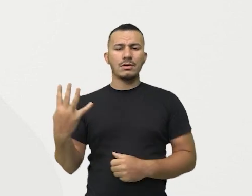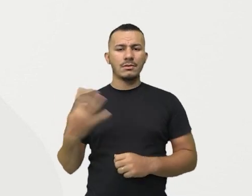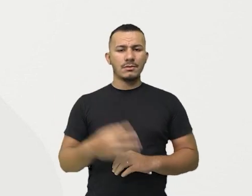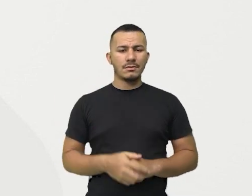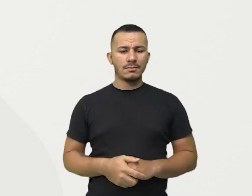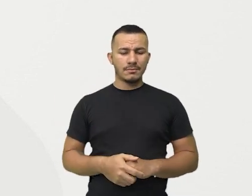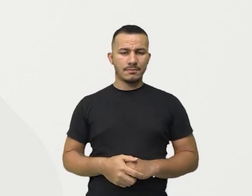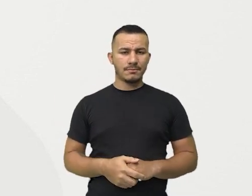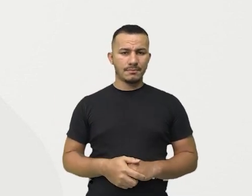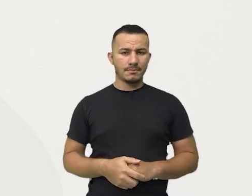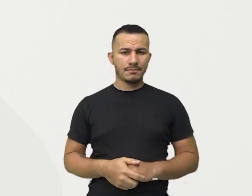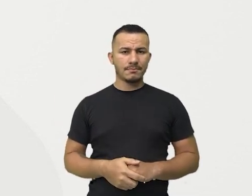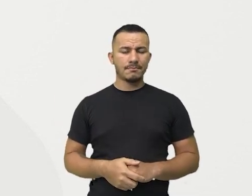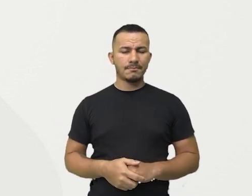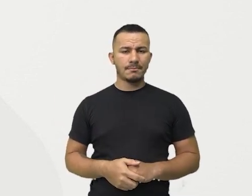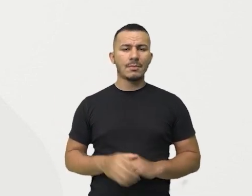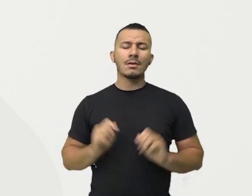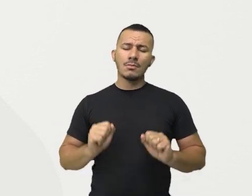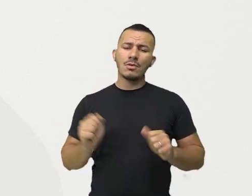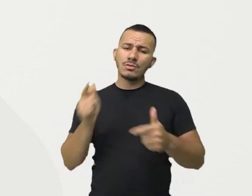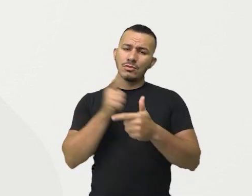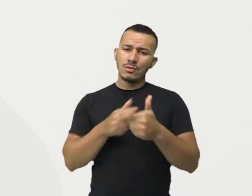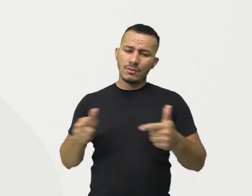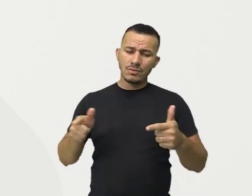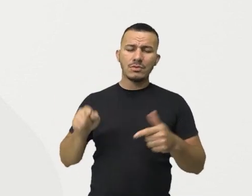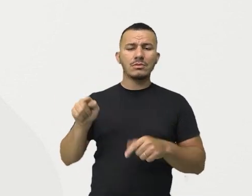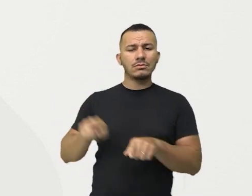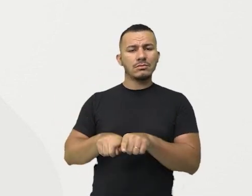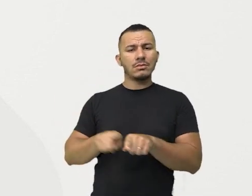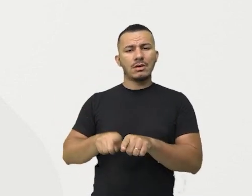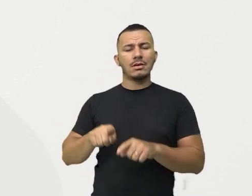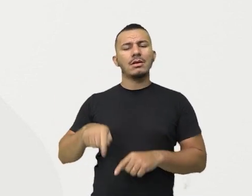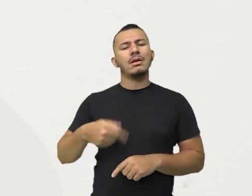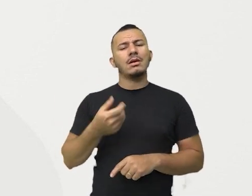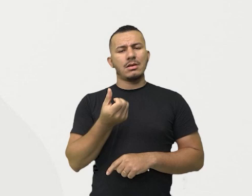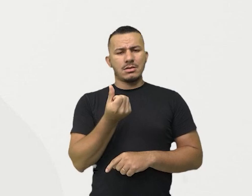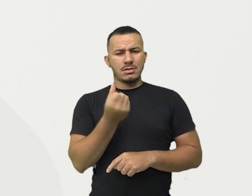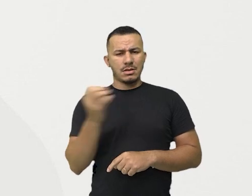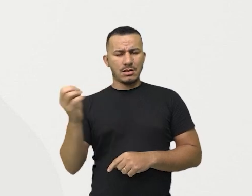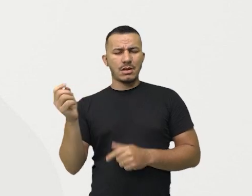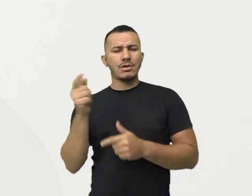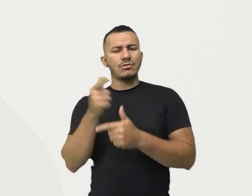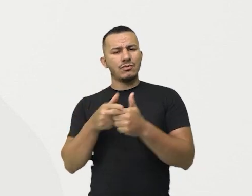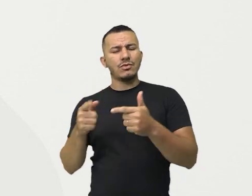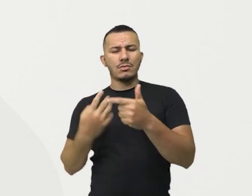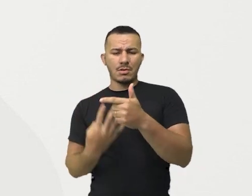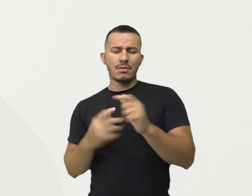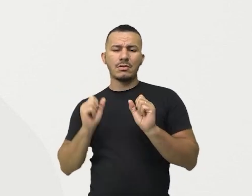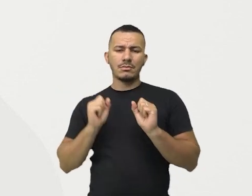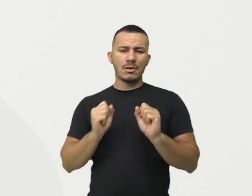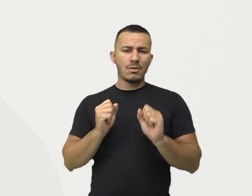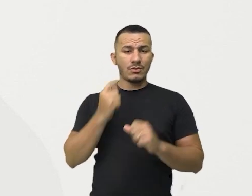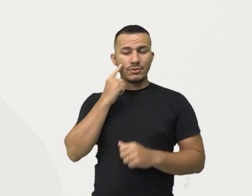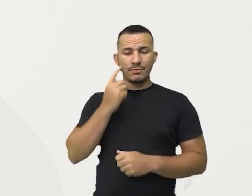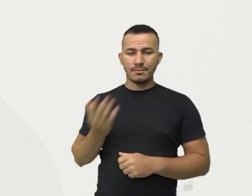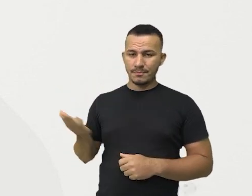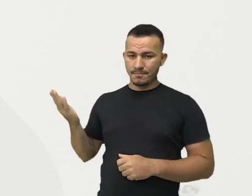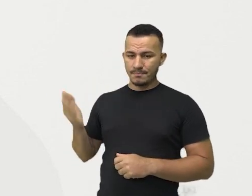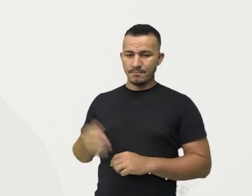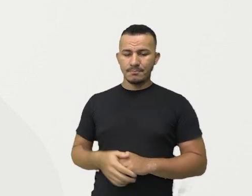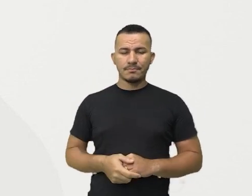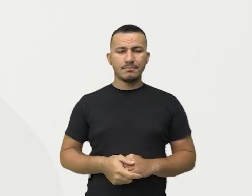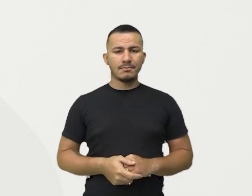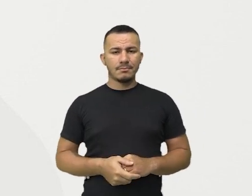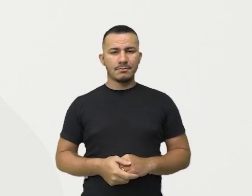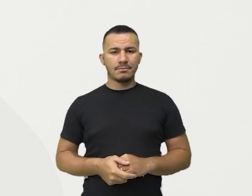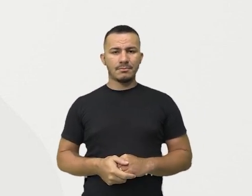4. Você aprendeu também que pode dividir o numerador pelo denominador. Feito isso, ó, 600